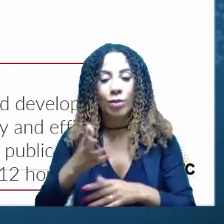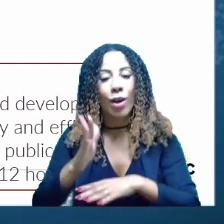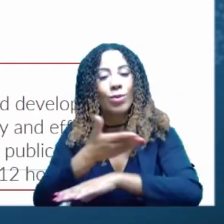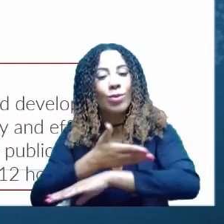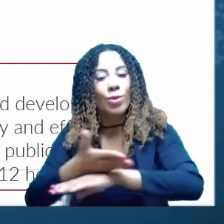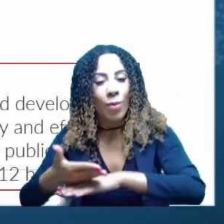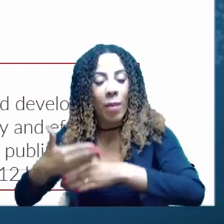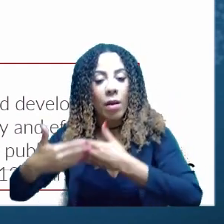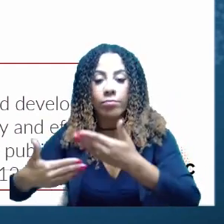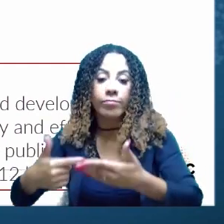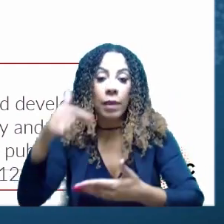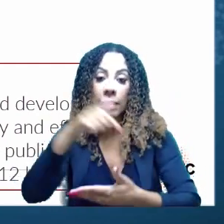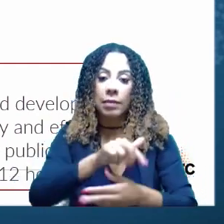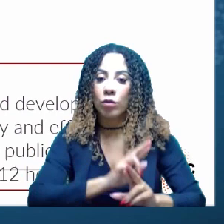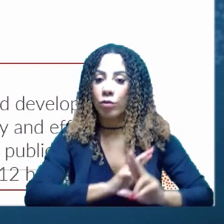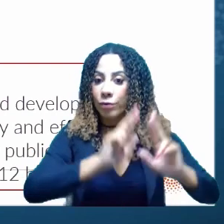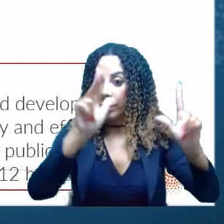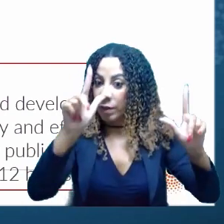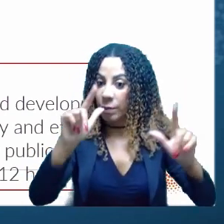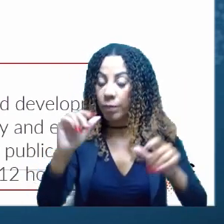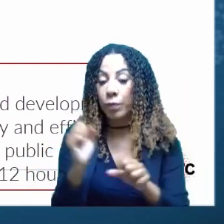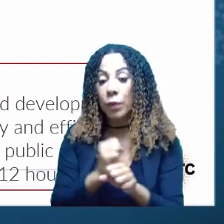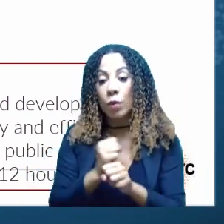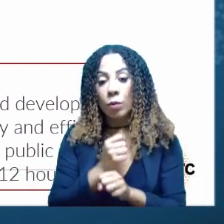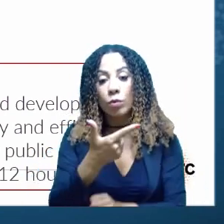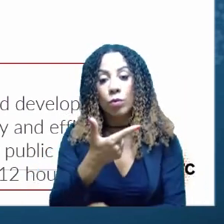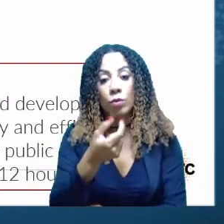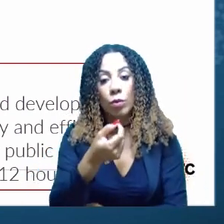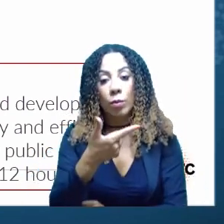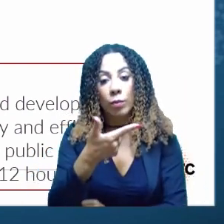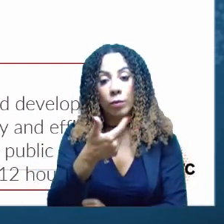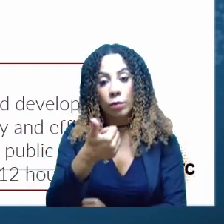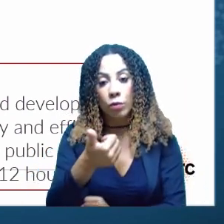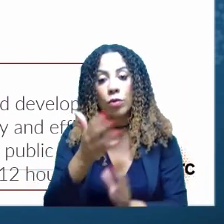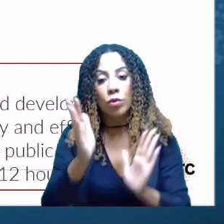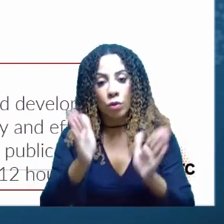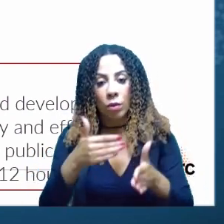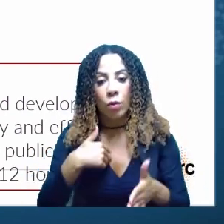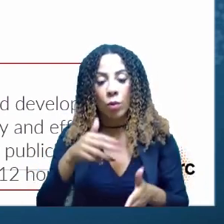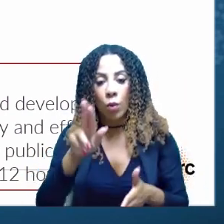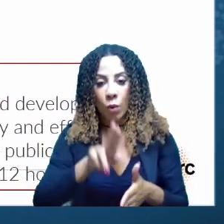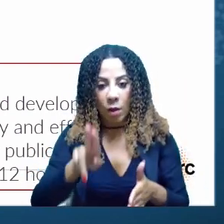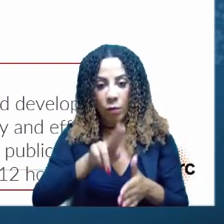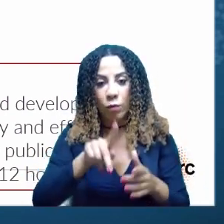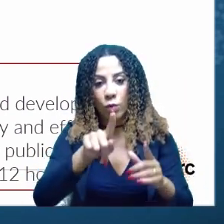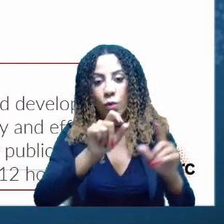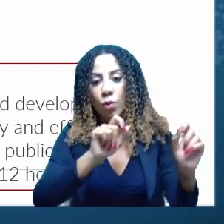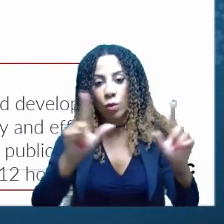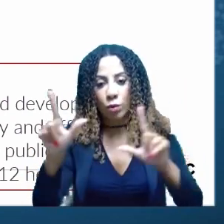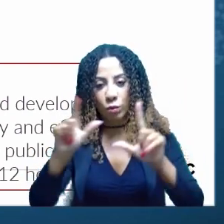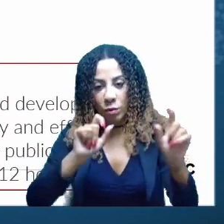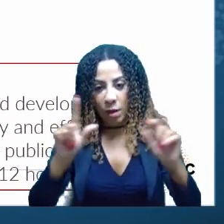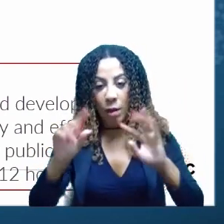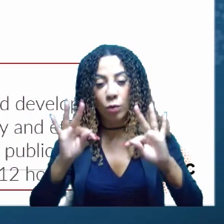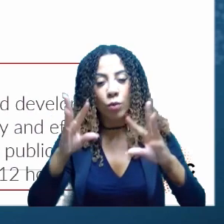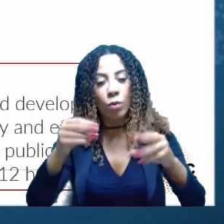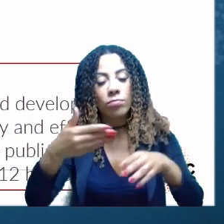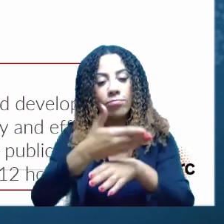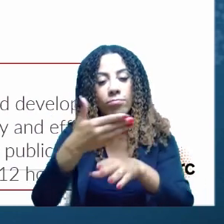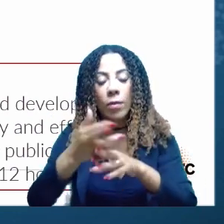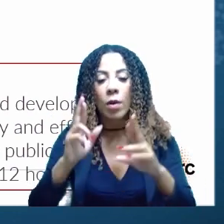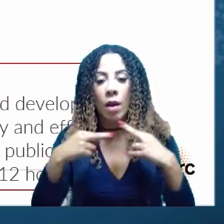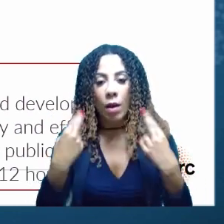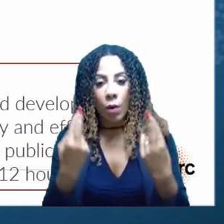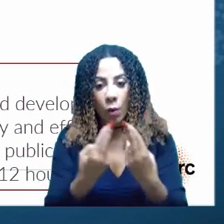Em 2021, já estava usando esse slide, todas as reuniões estavam abordando essa questão.